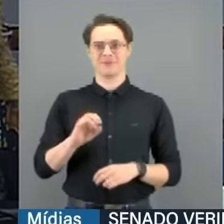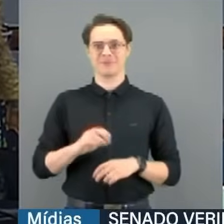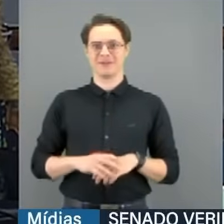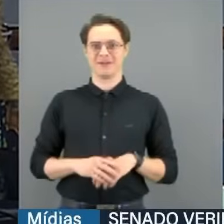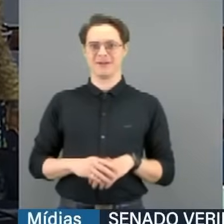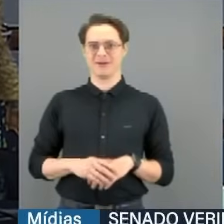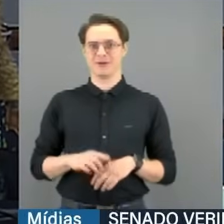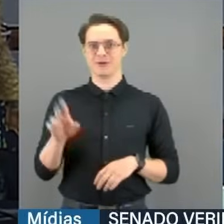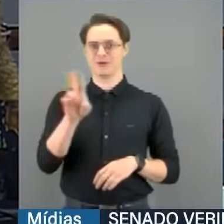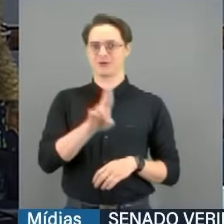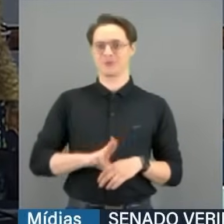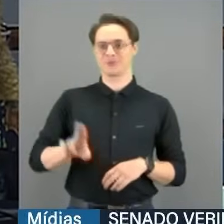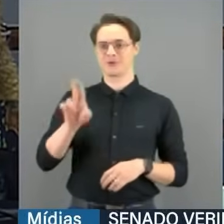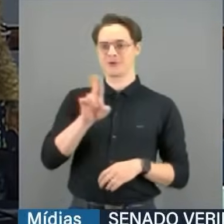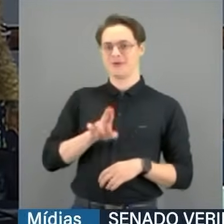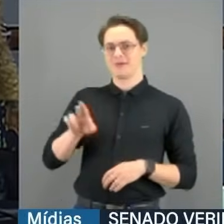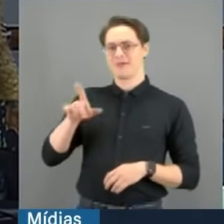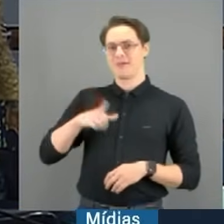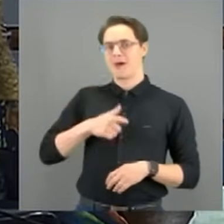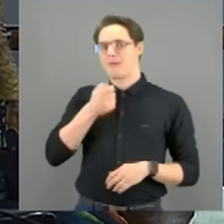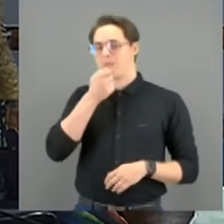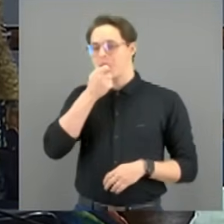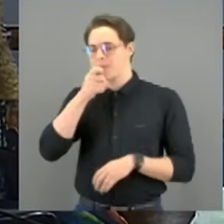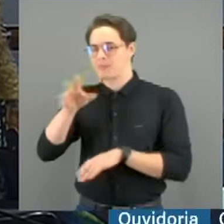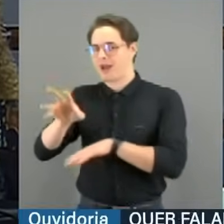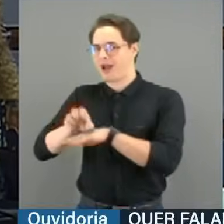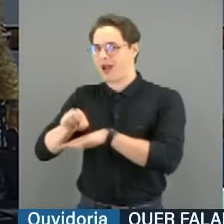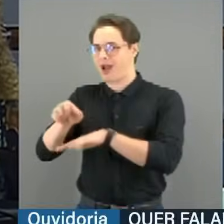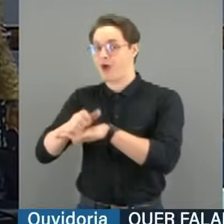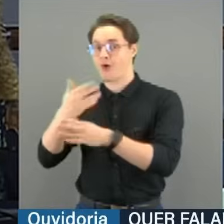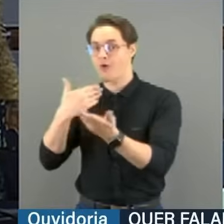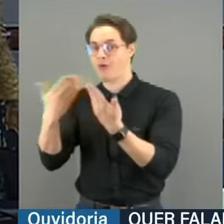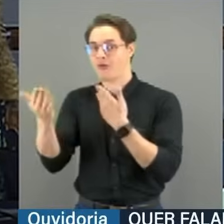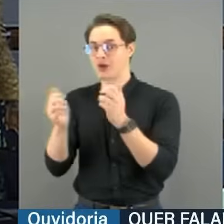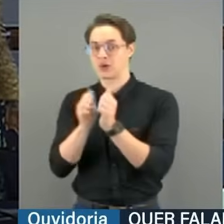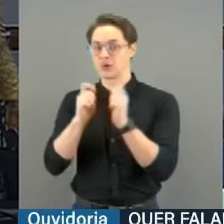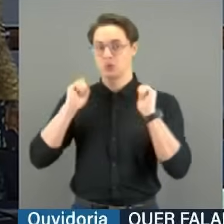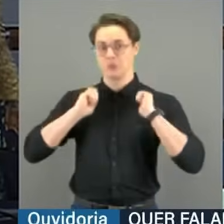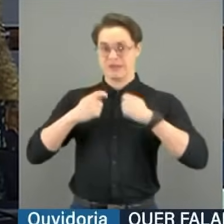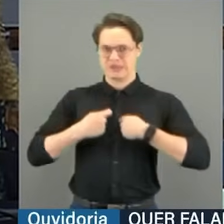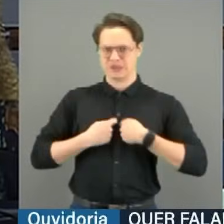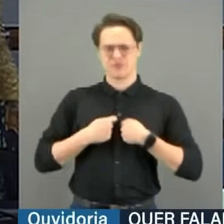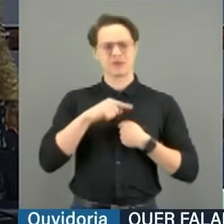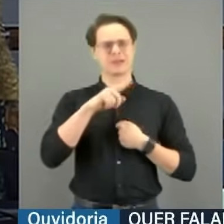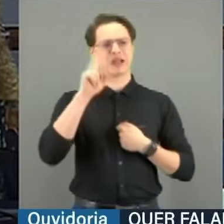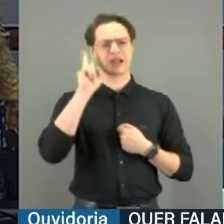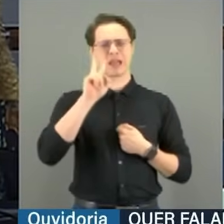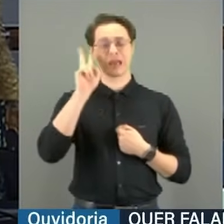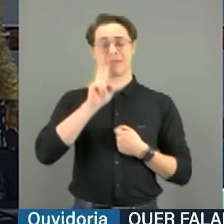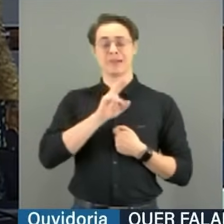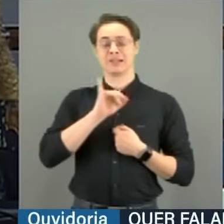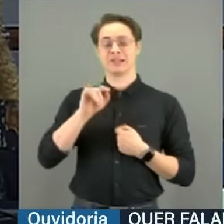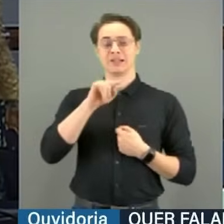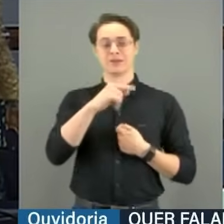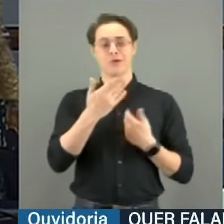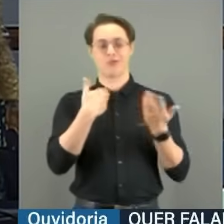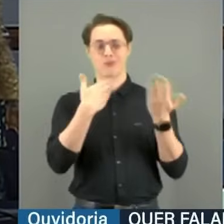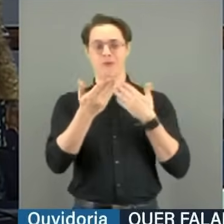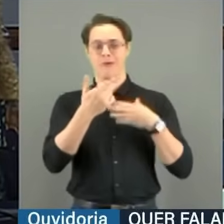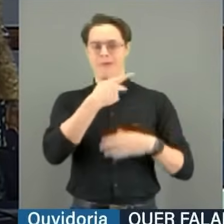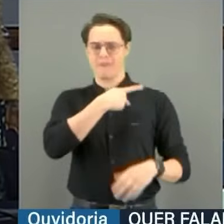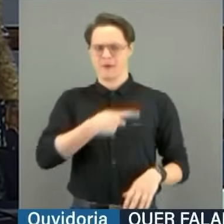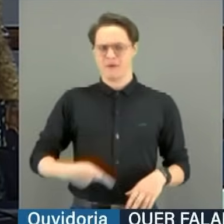usados para gravar conversas com o ministro. O senhor lembra se nessa conversa o então presidente teria